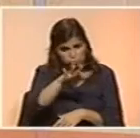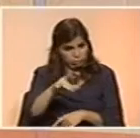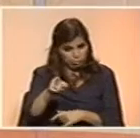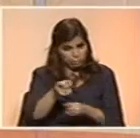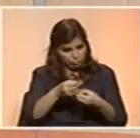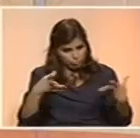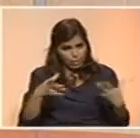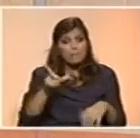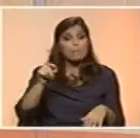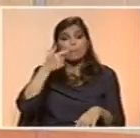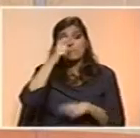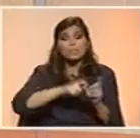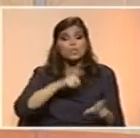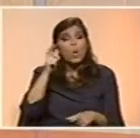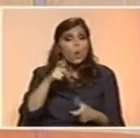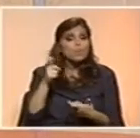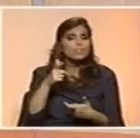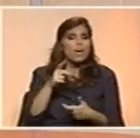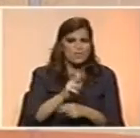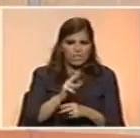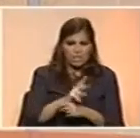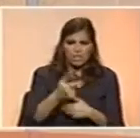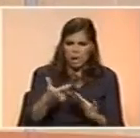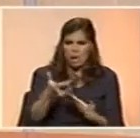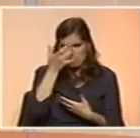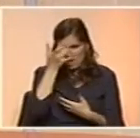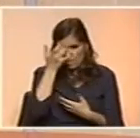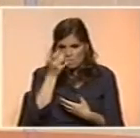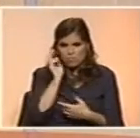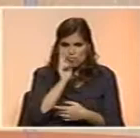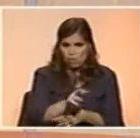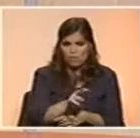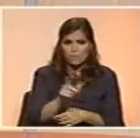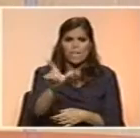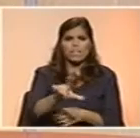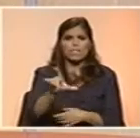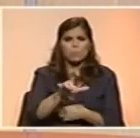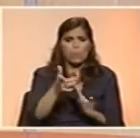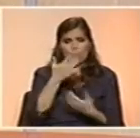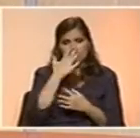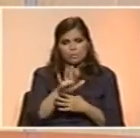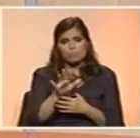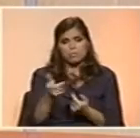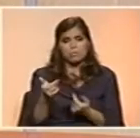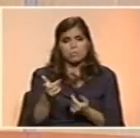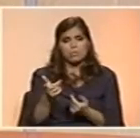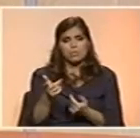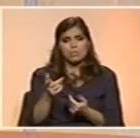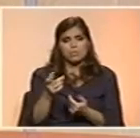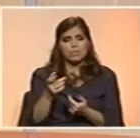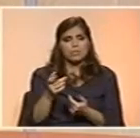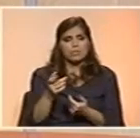obviamente, de vegetarianos. Hoje em dia é muito fácil encontrar, então em Lisboa, acho que vamos ver um exemplo, não é? No